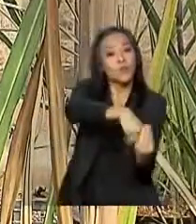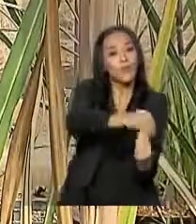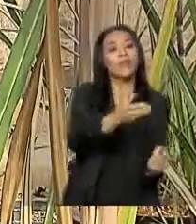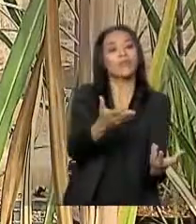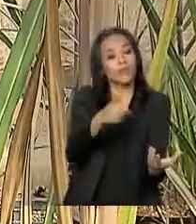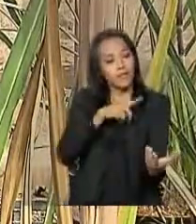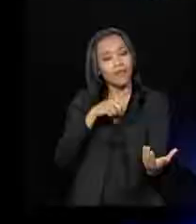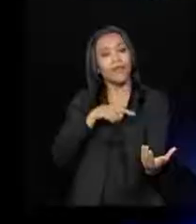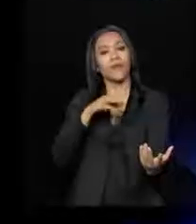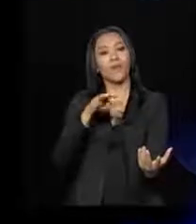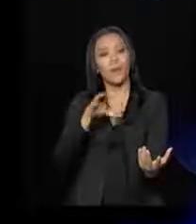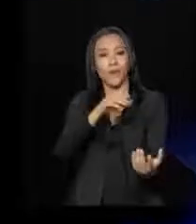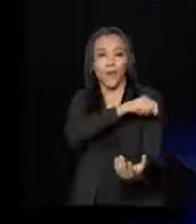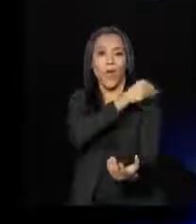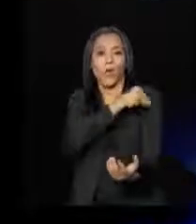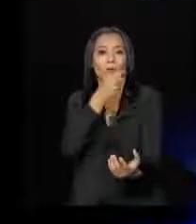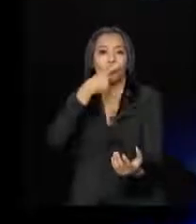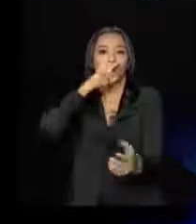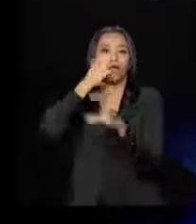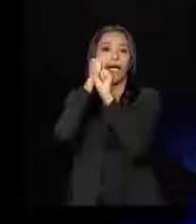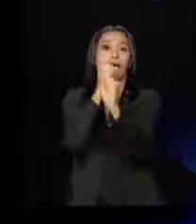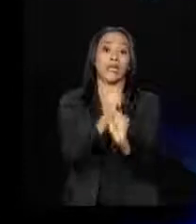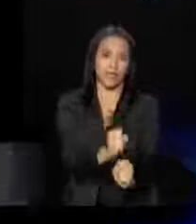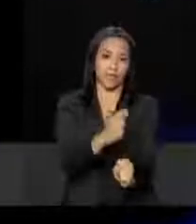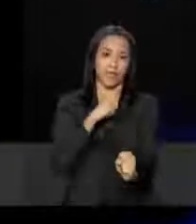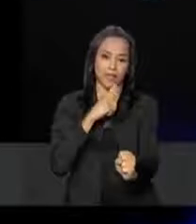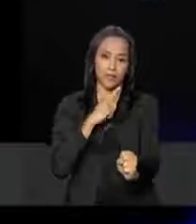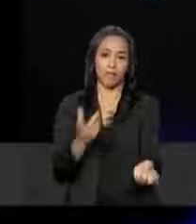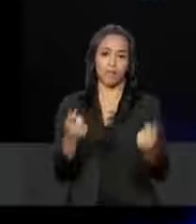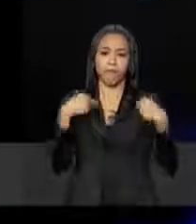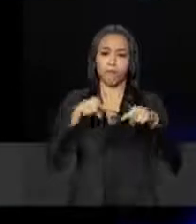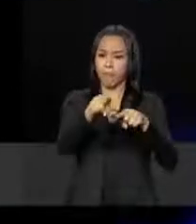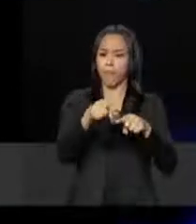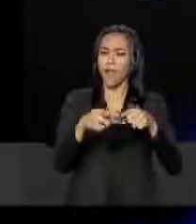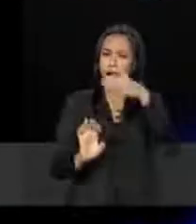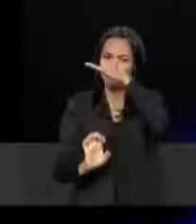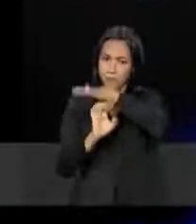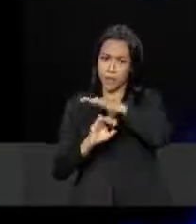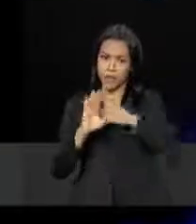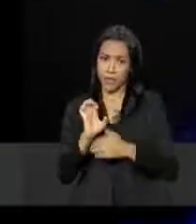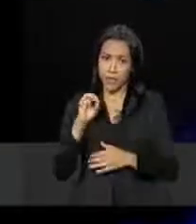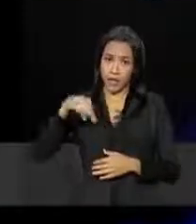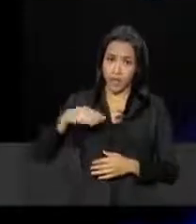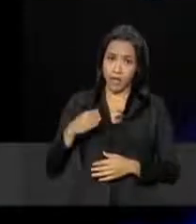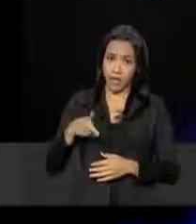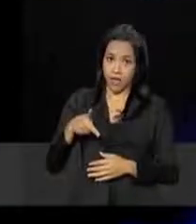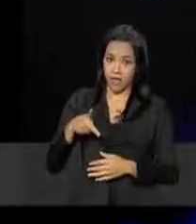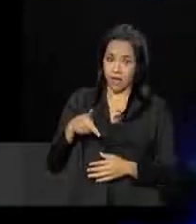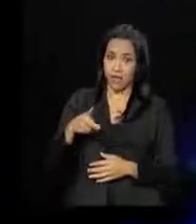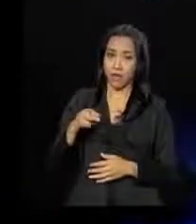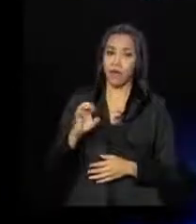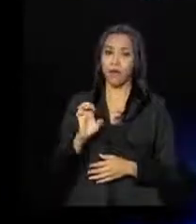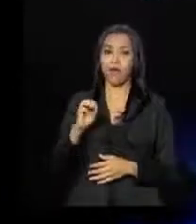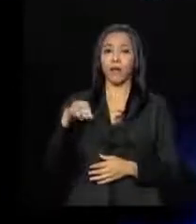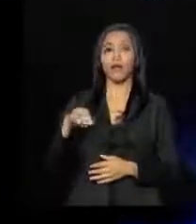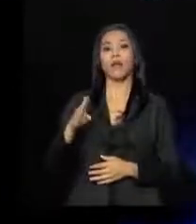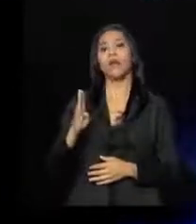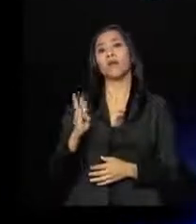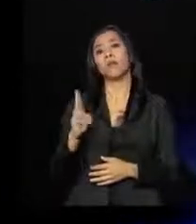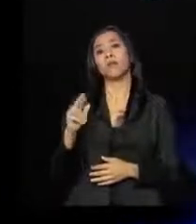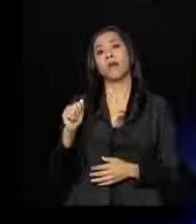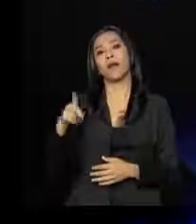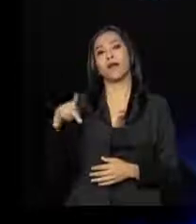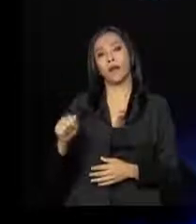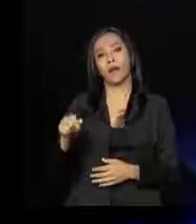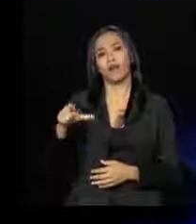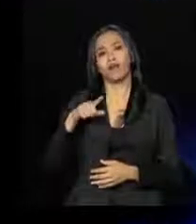contém o álcool da cana. A Embrapa tem atuado no tema desde 2006, com a criação da Embrapa principalmente a partir de 2006, com a criação